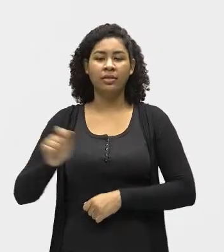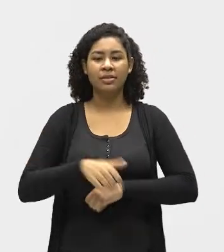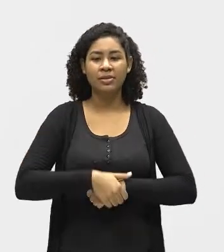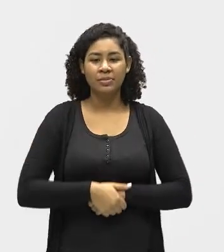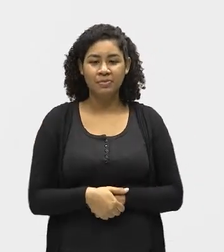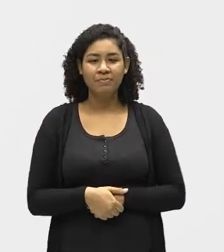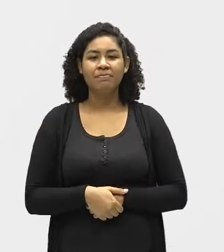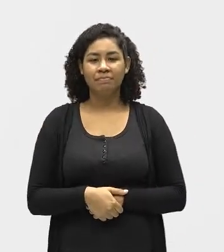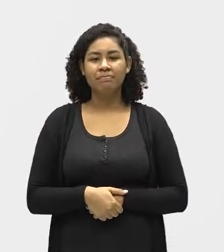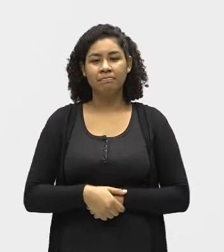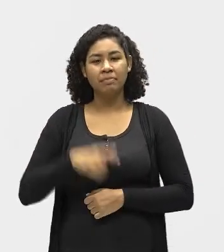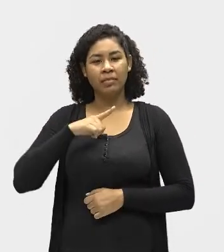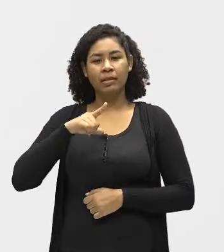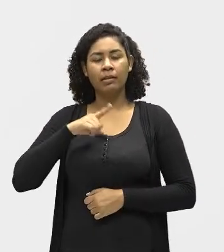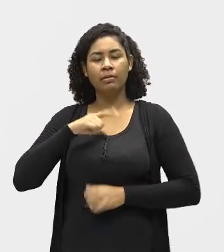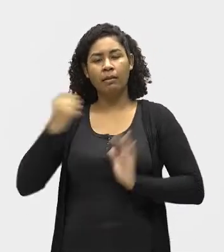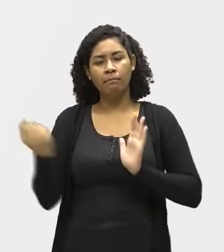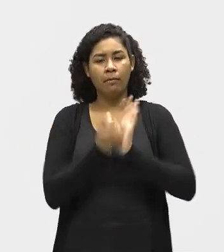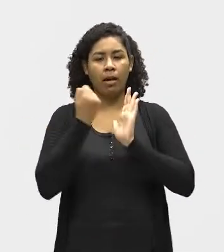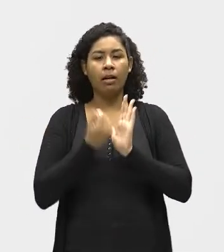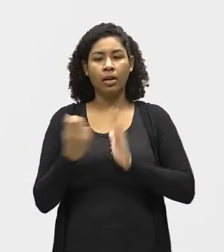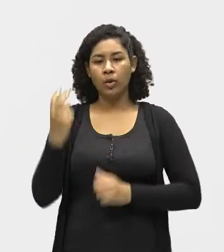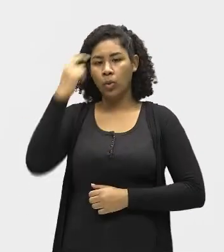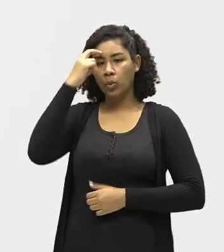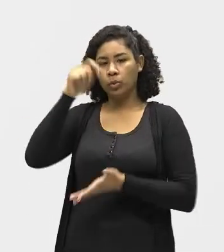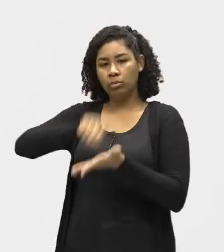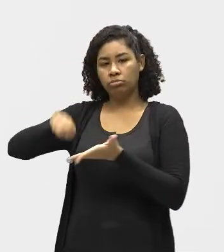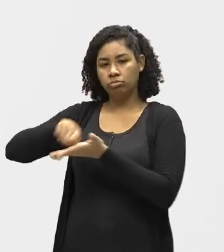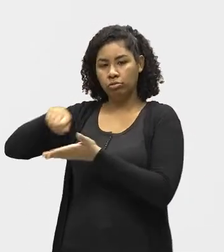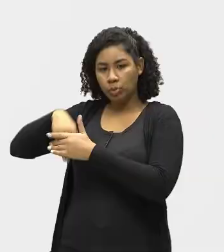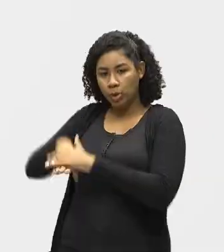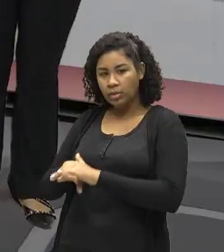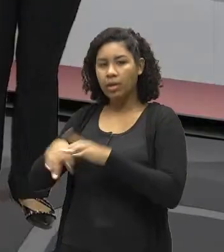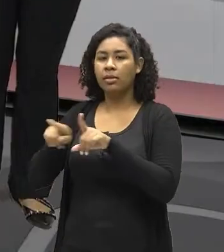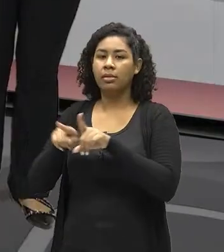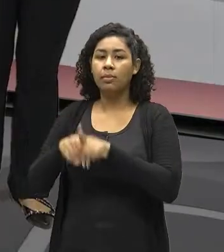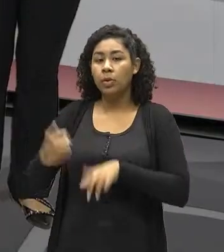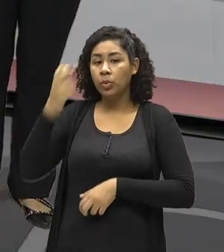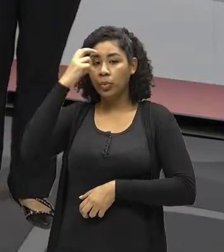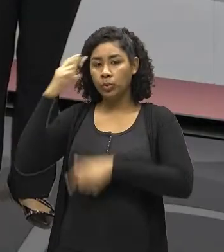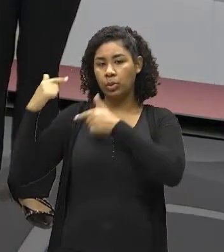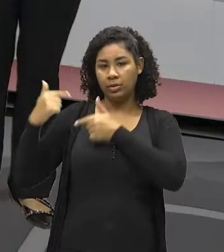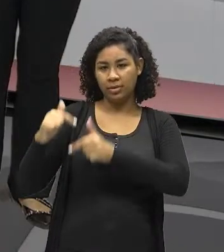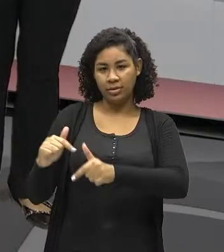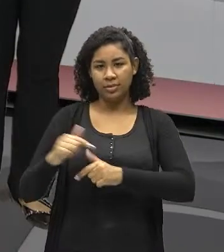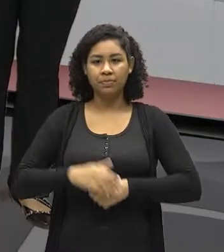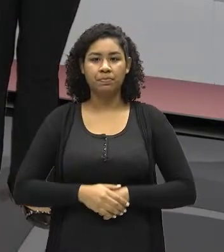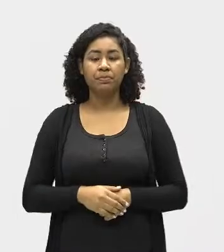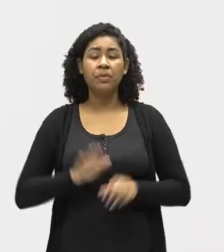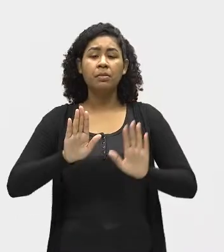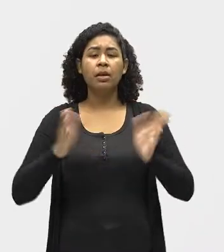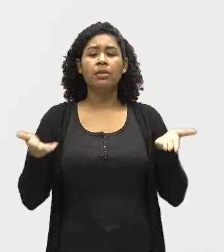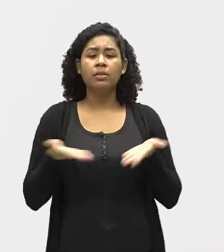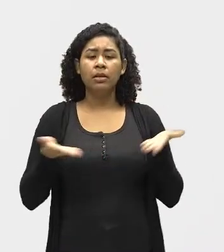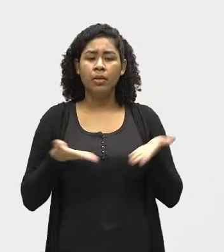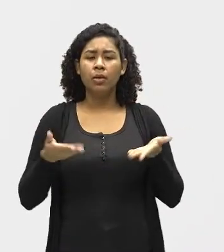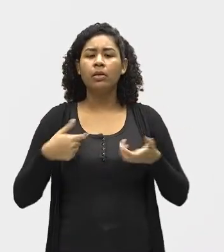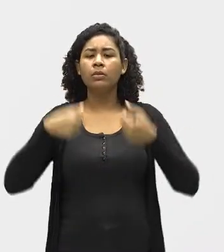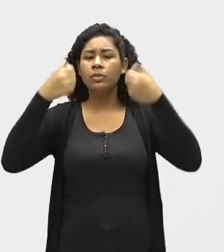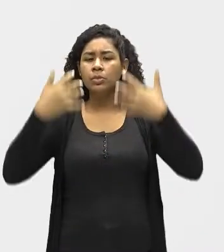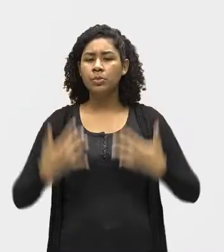cultura material e imaterial. Mas agora nós vamos trabalhar a distribuição dos